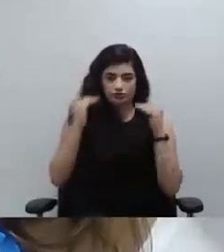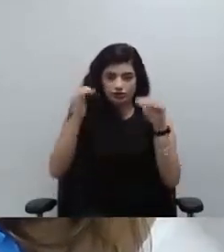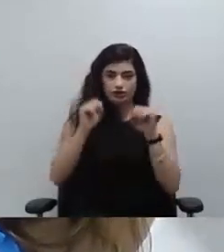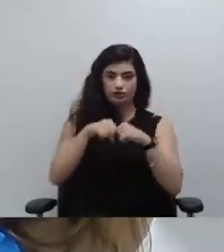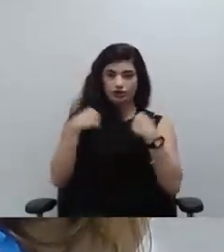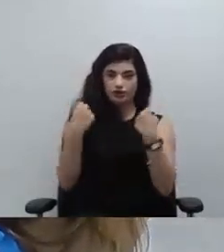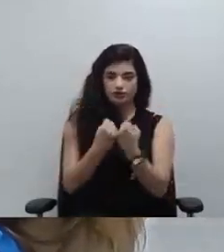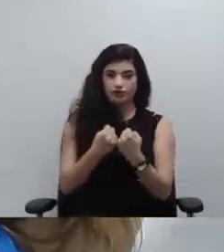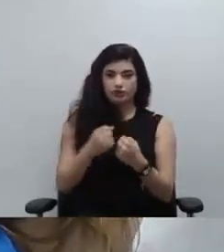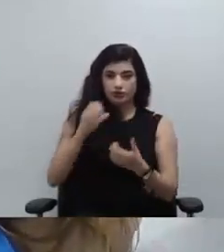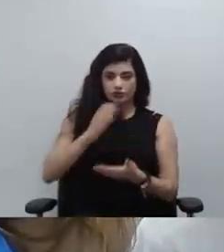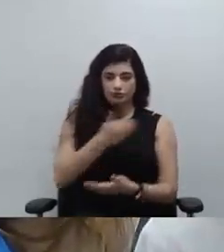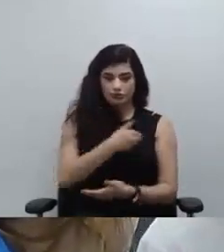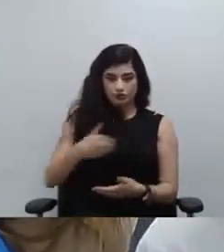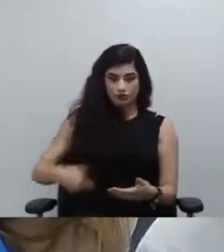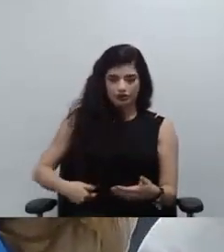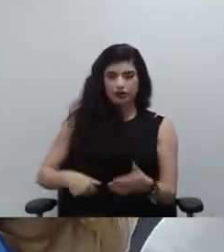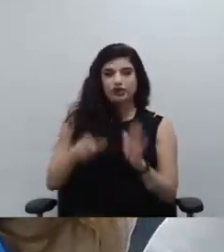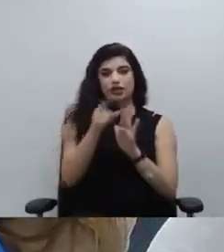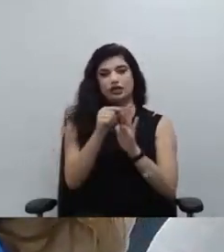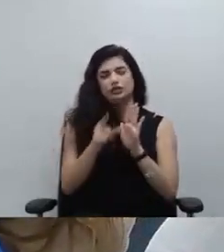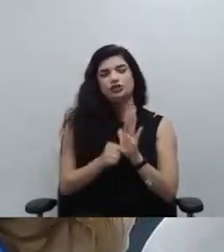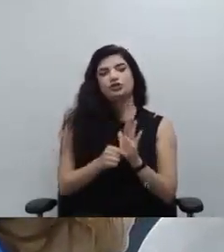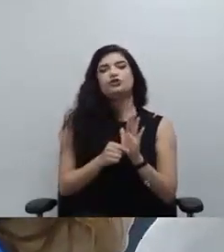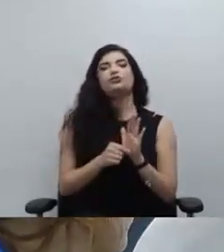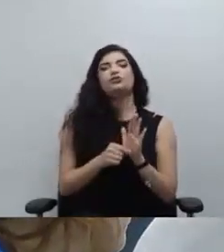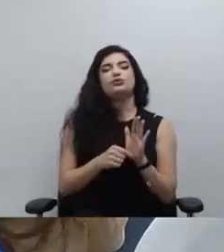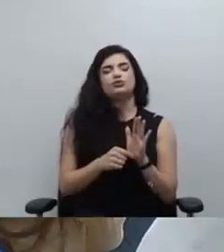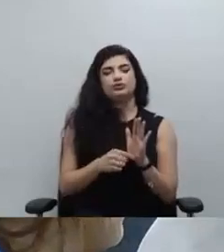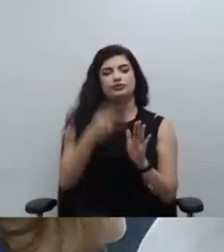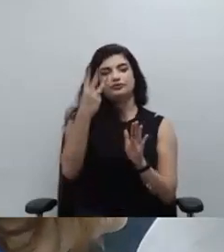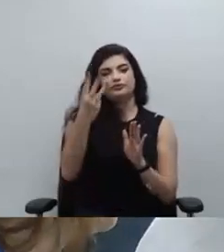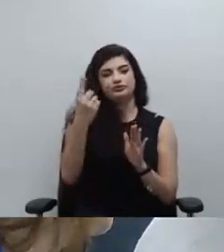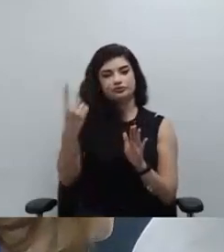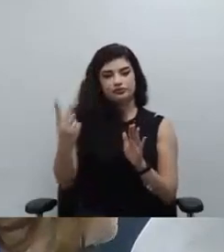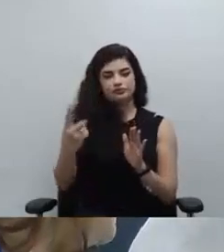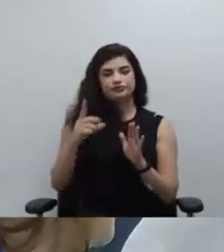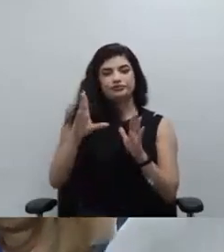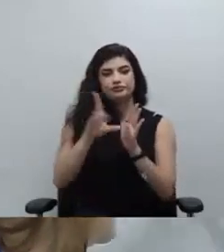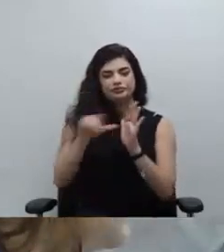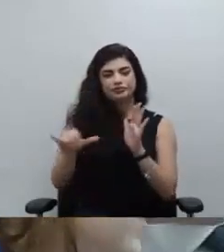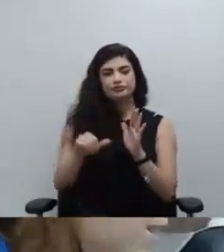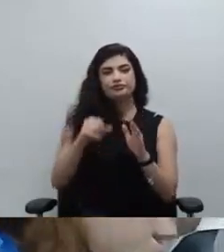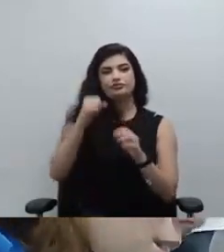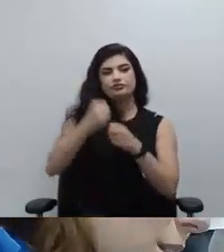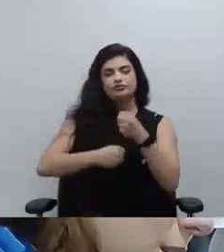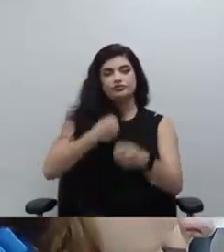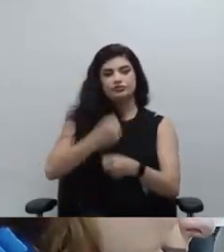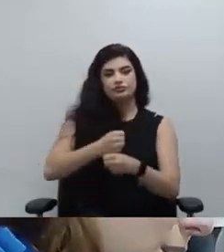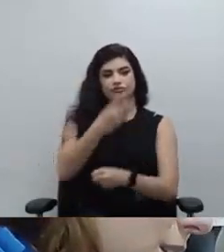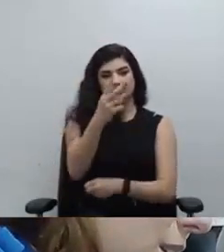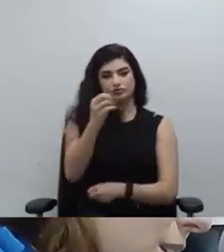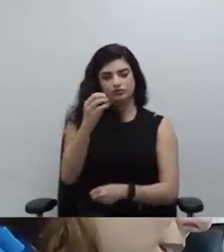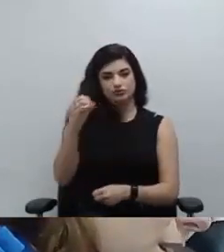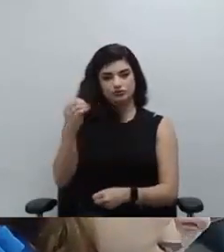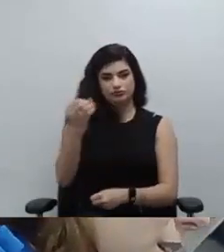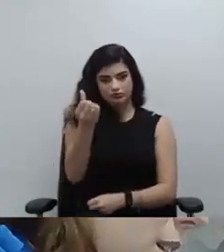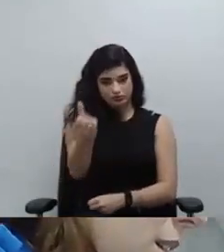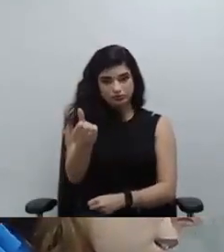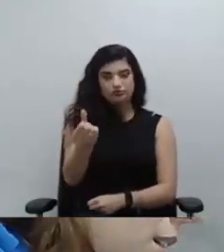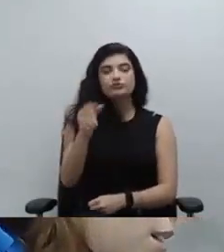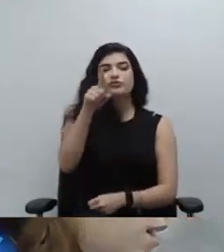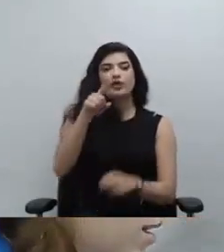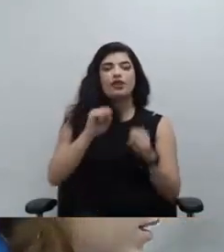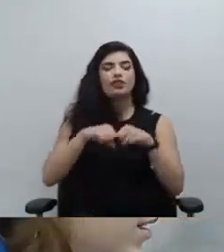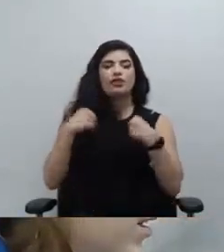Pública, nos termos do artigo 31, inciso 19 da Lei Complementar 988 de 2006. A primeira